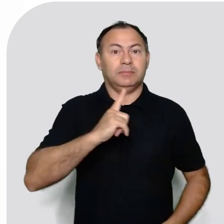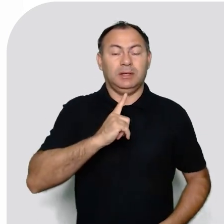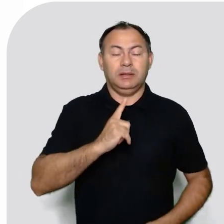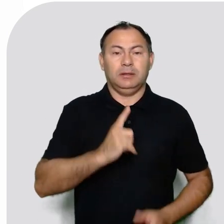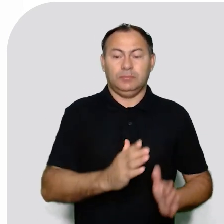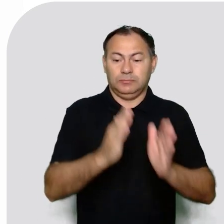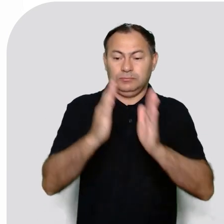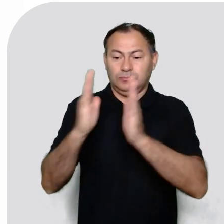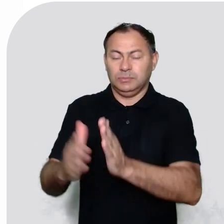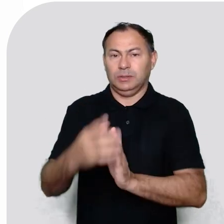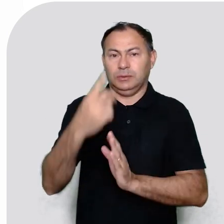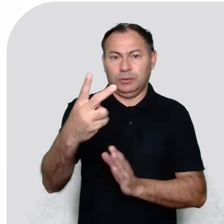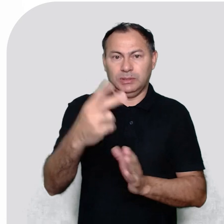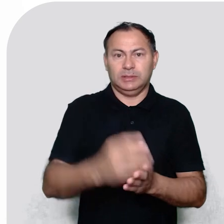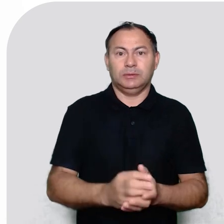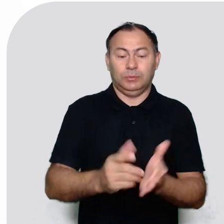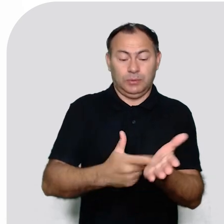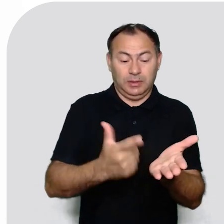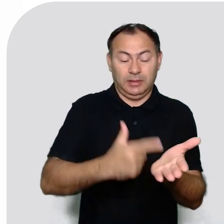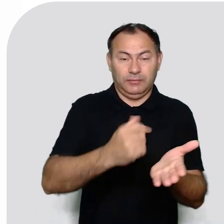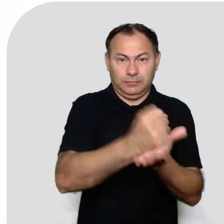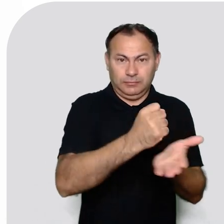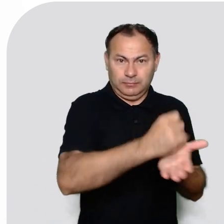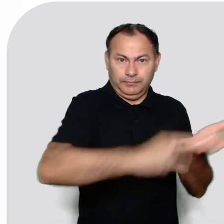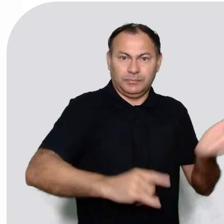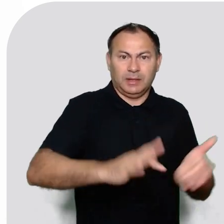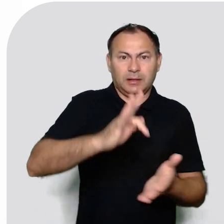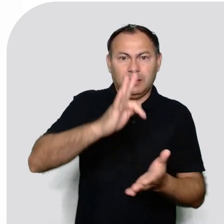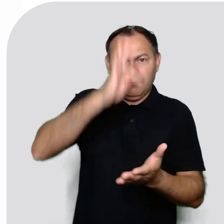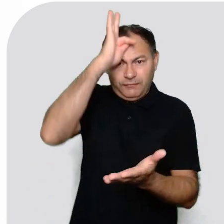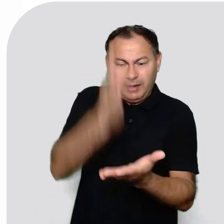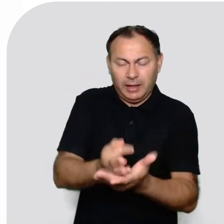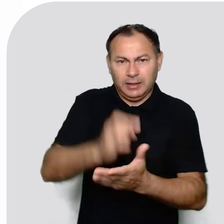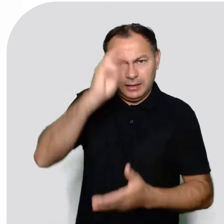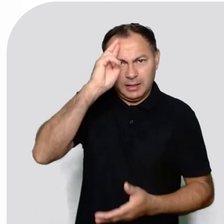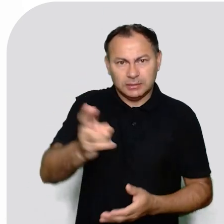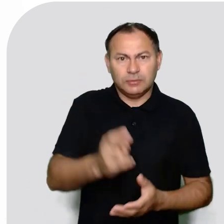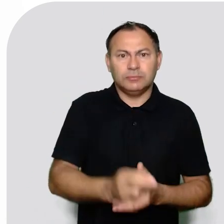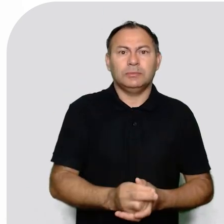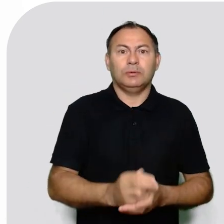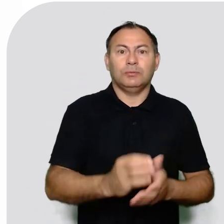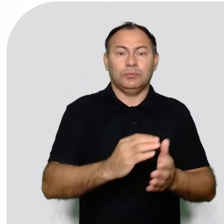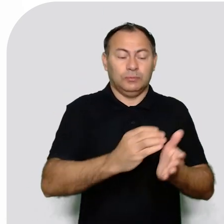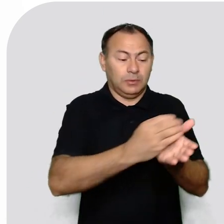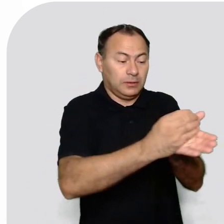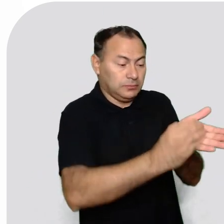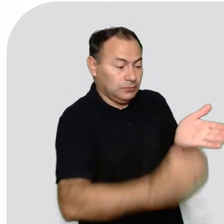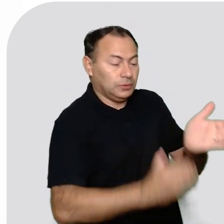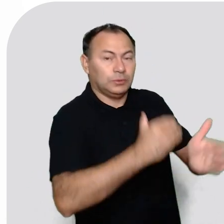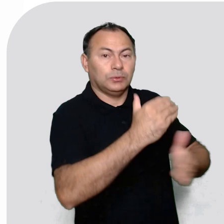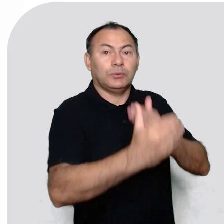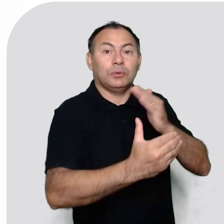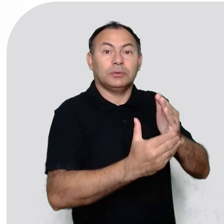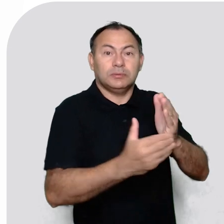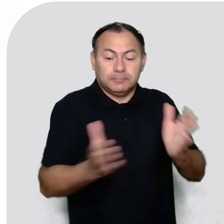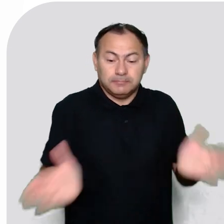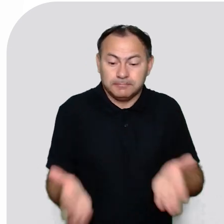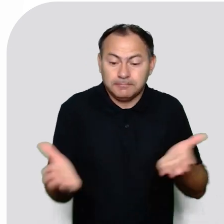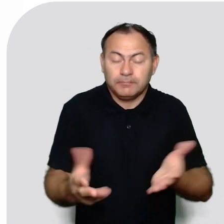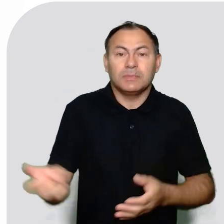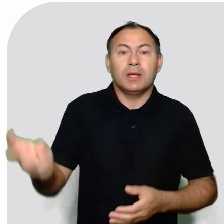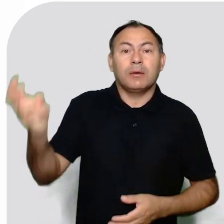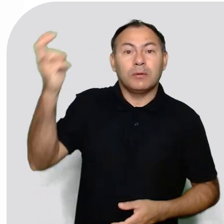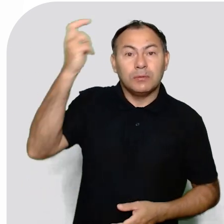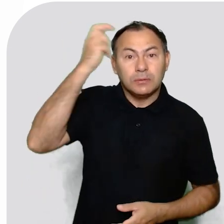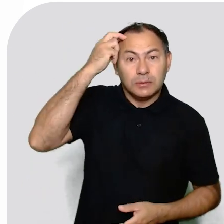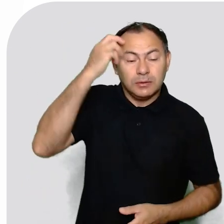parte 2 da Gaudium et Spes, que dedica um inteiro capítulo ao tema promoção da cultura,